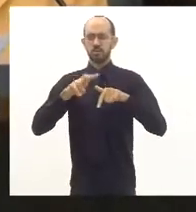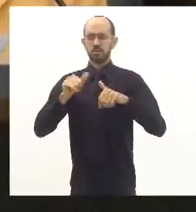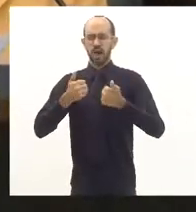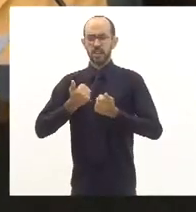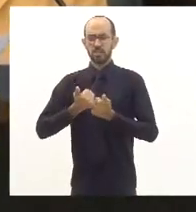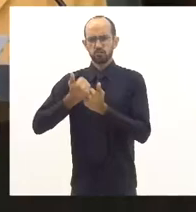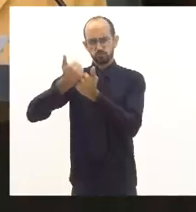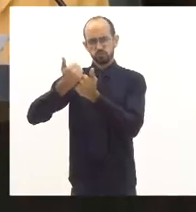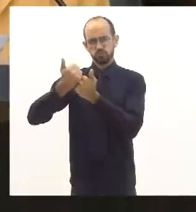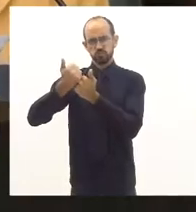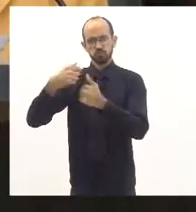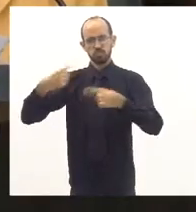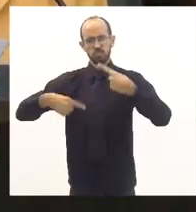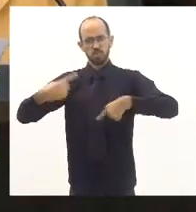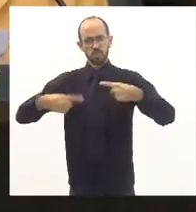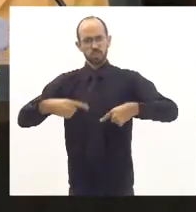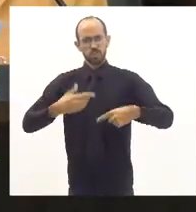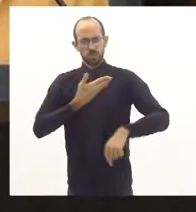fundamentar políticas públicas.